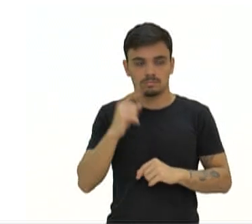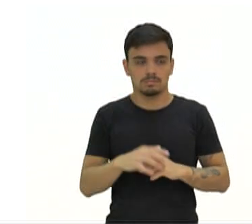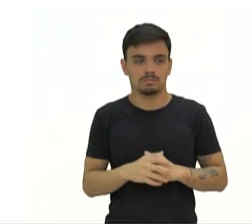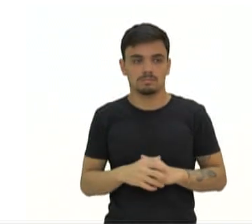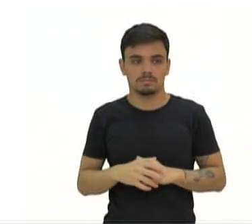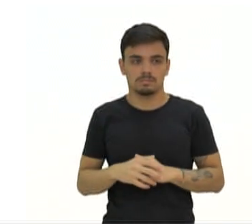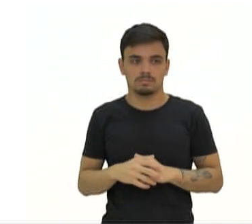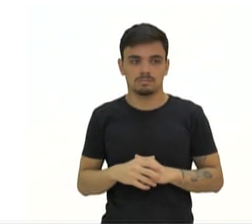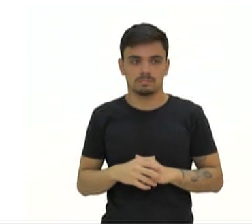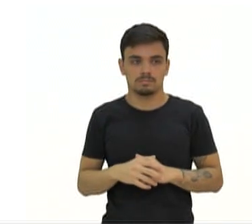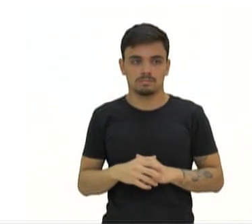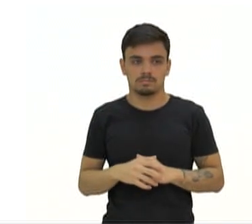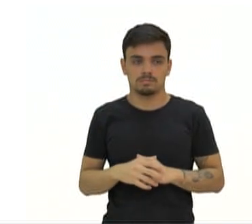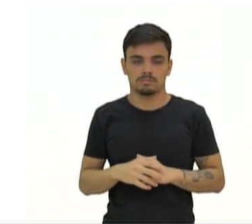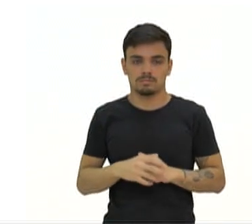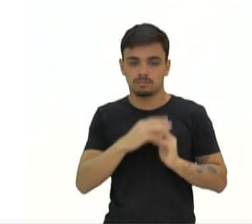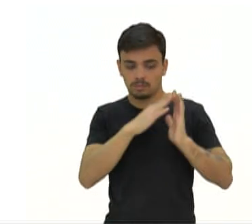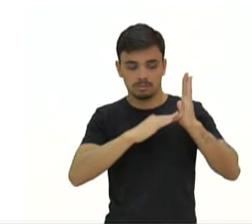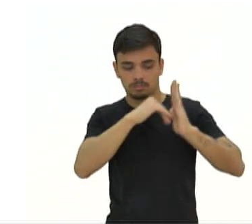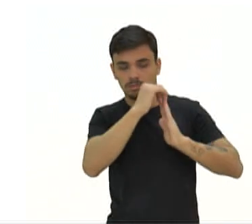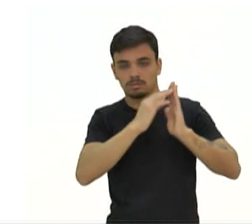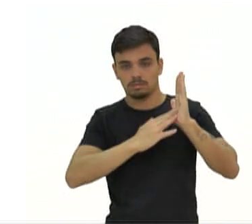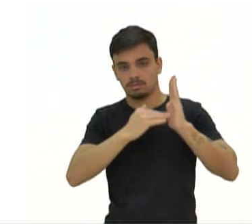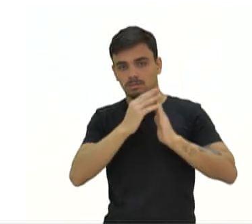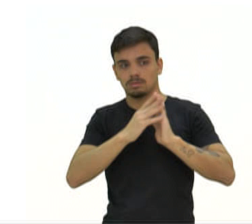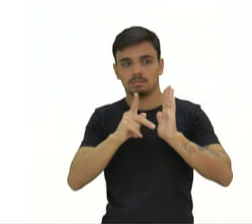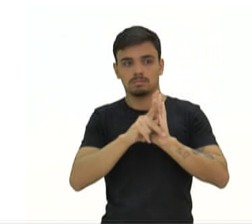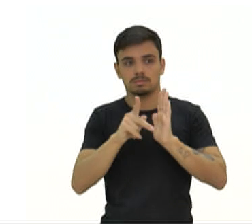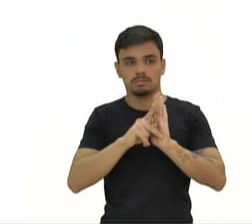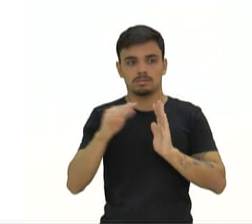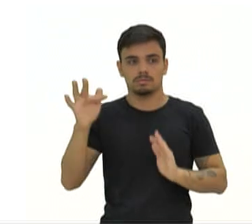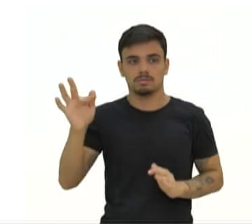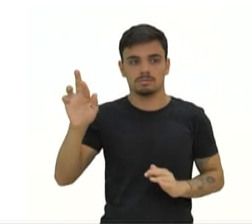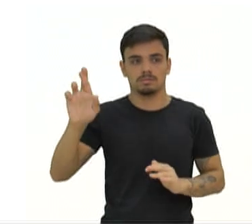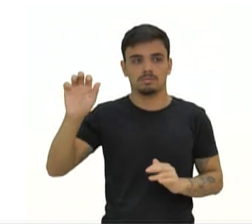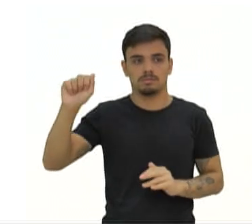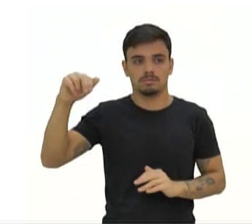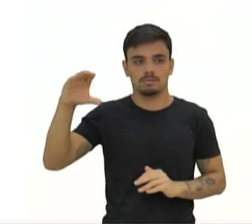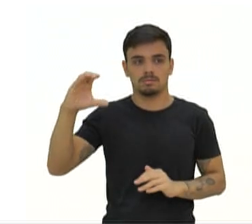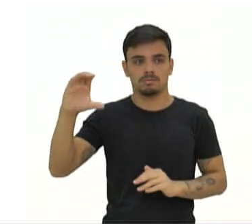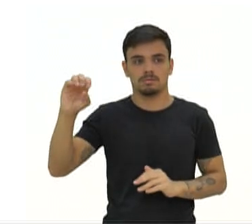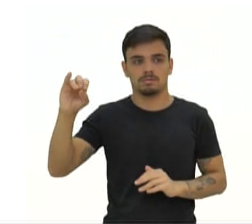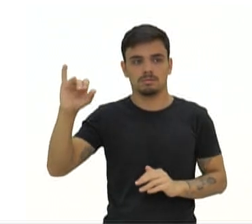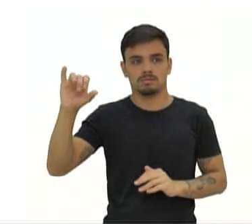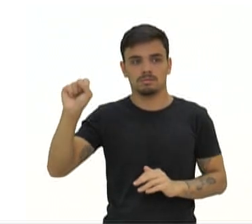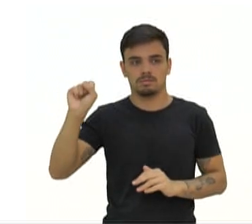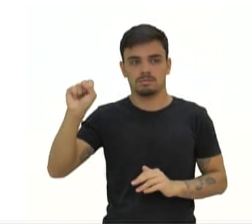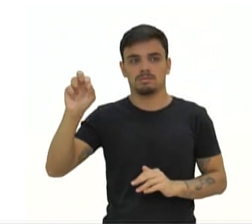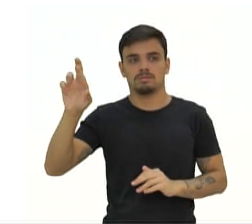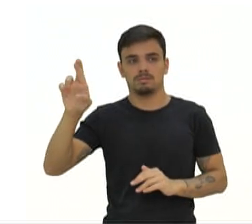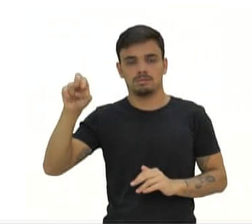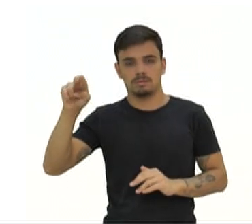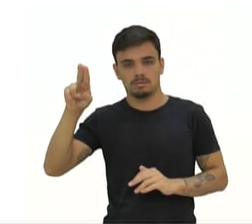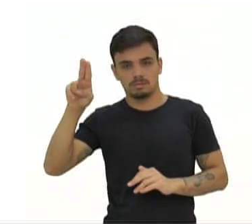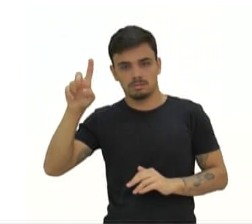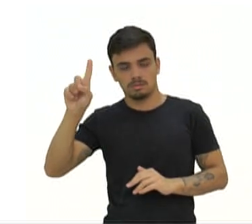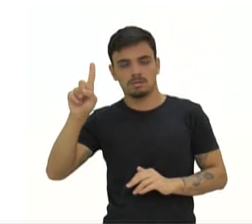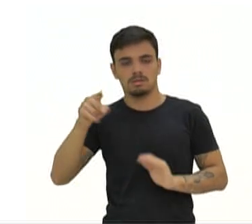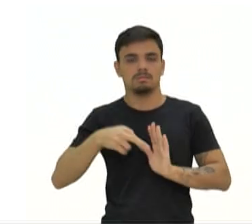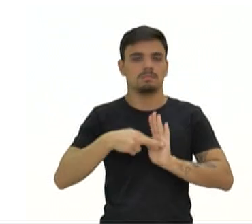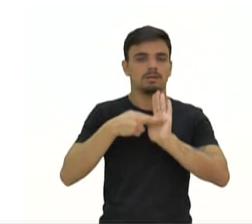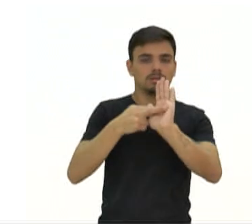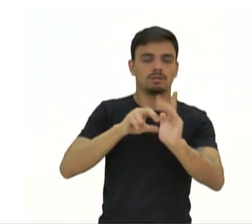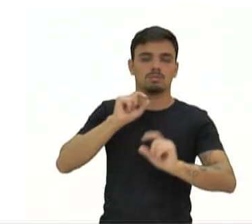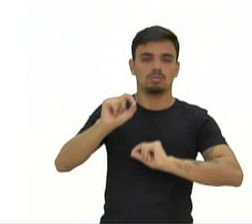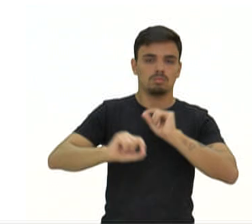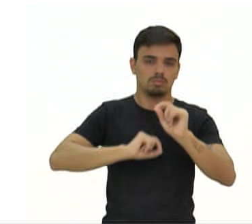de François-René Moret, século XIX, representando os produtores de balaios. Tá? Então aqui